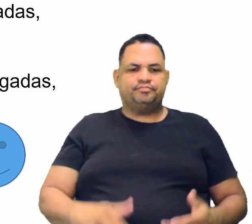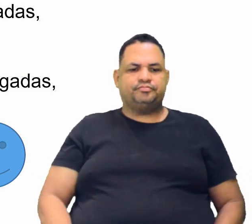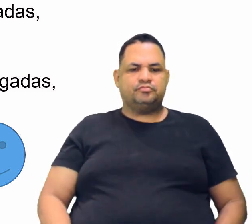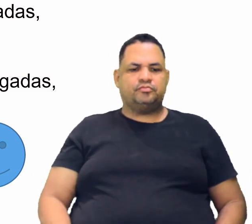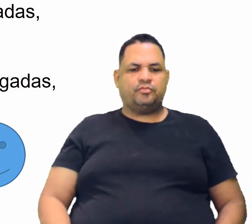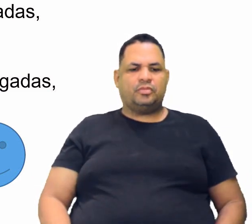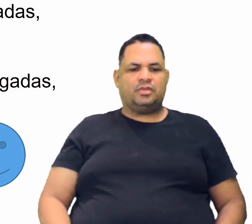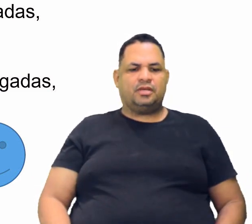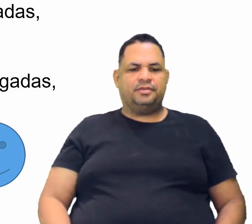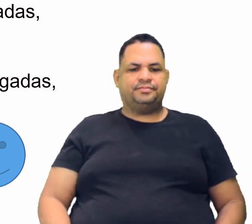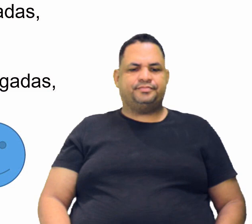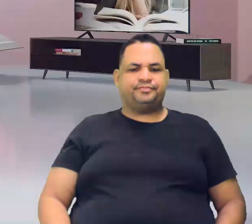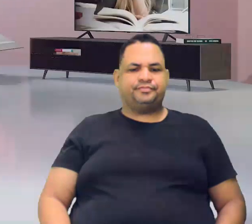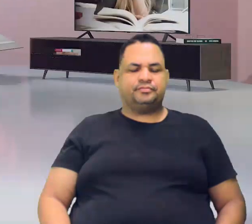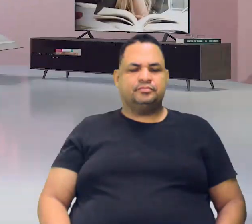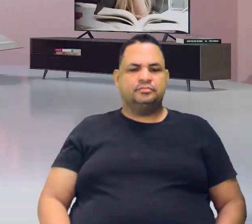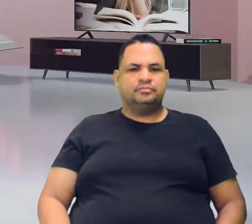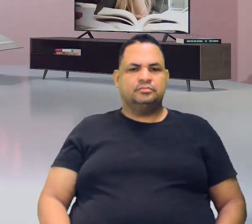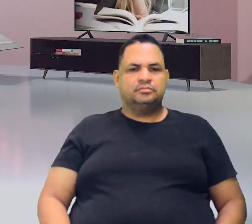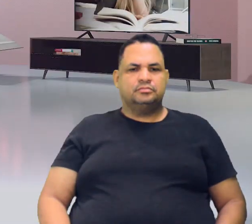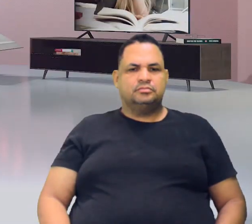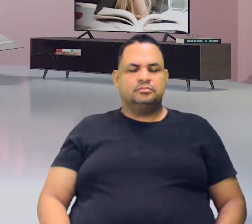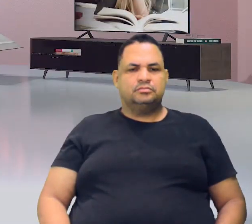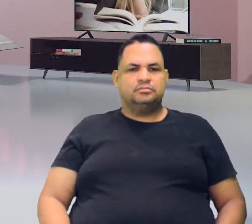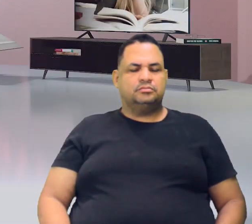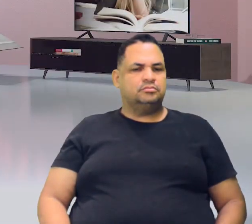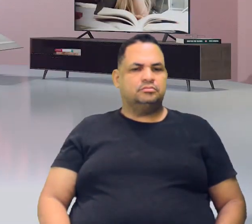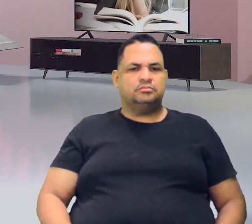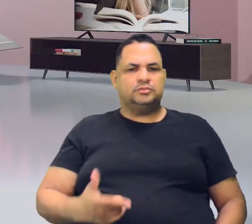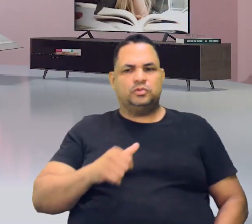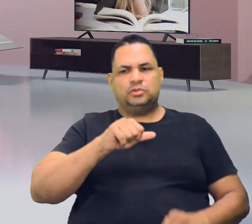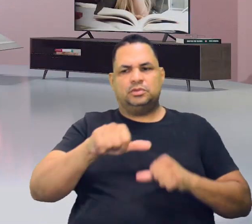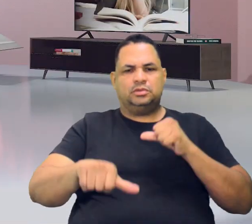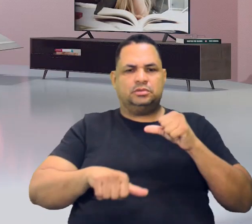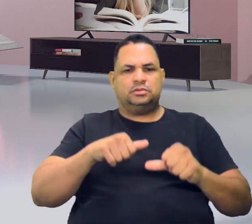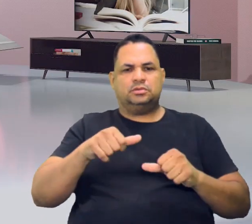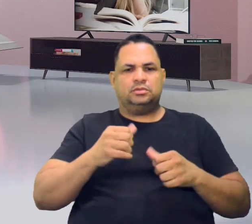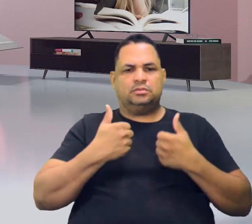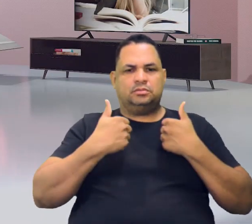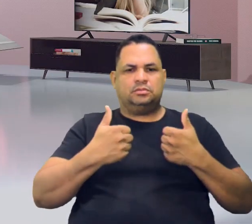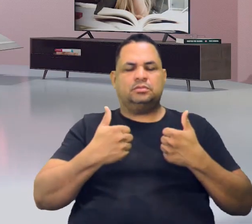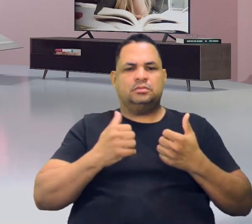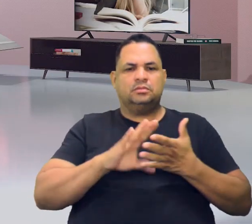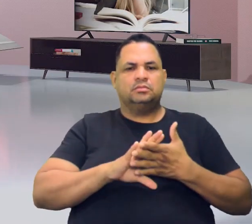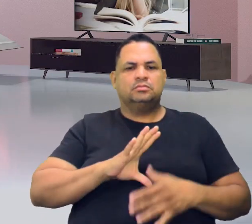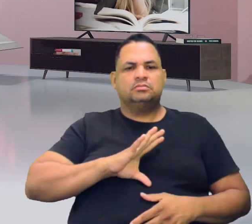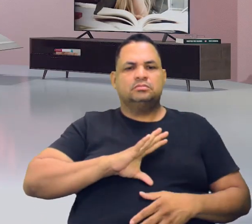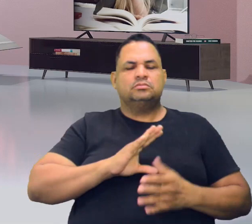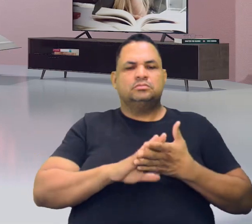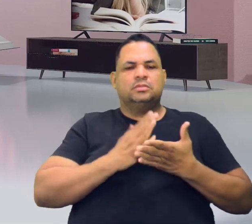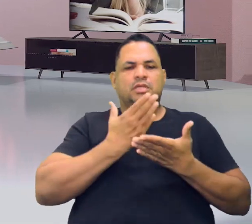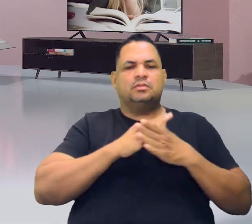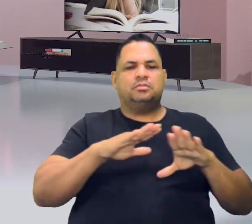somente, né, a vista não vai flexionar. Beleza? Amados,